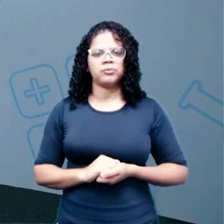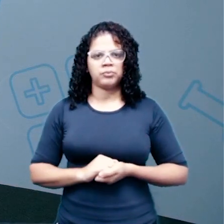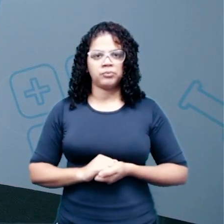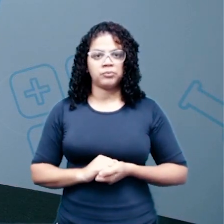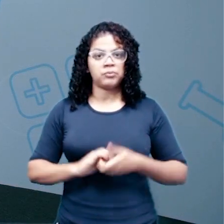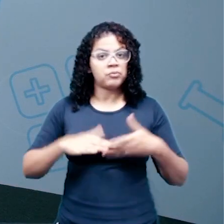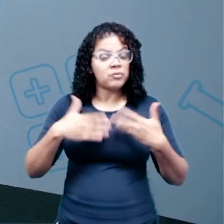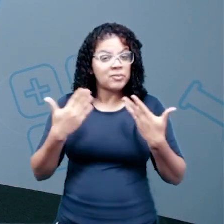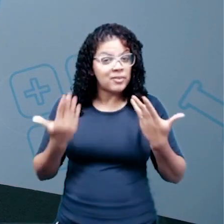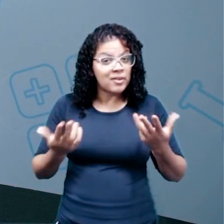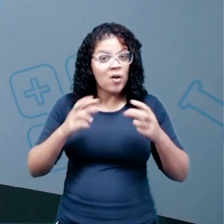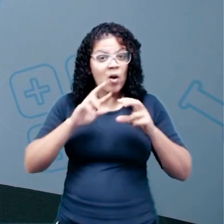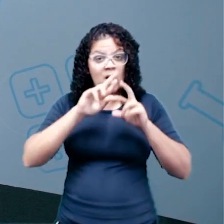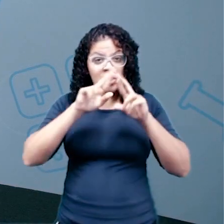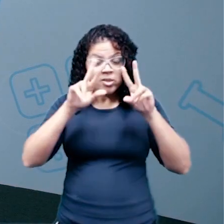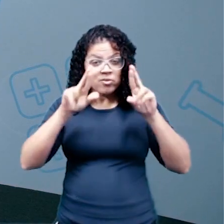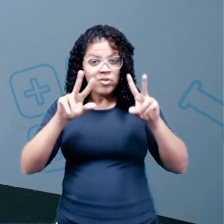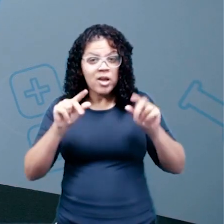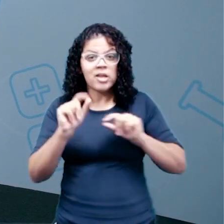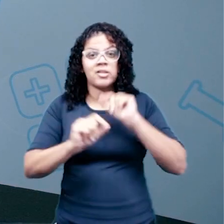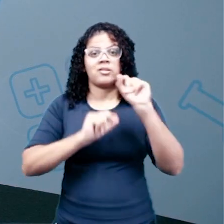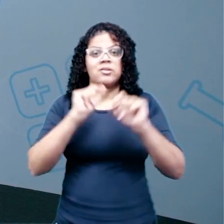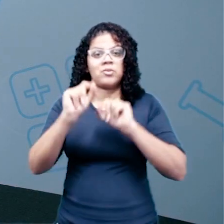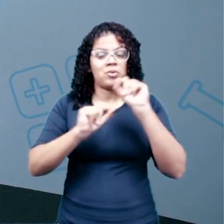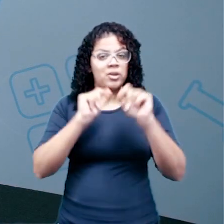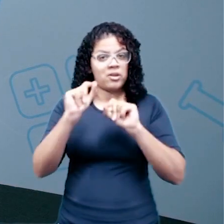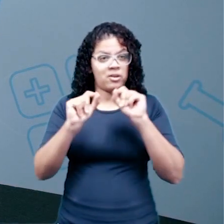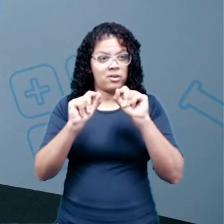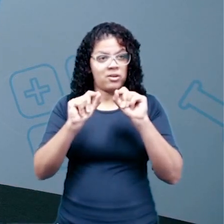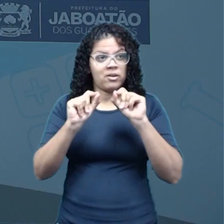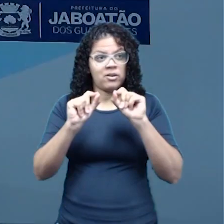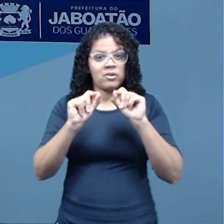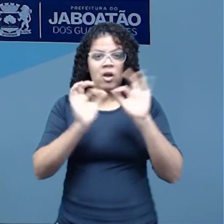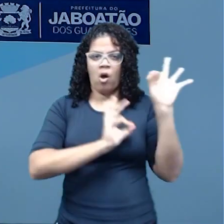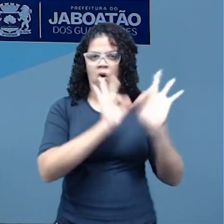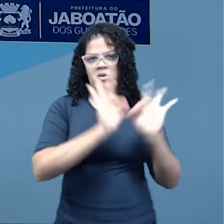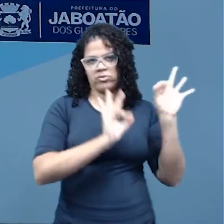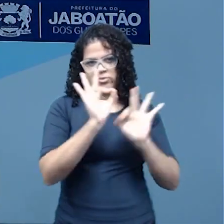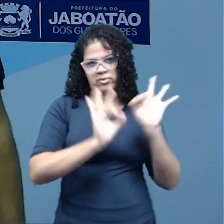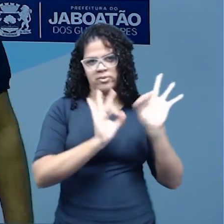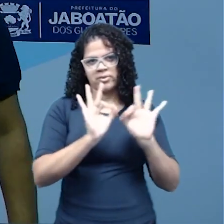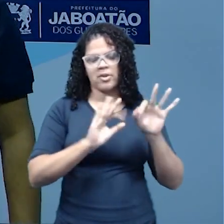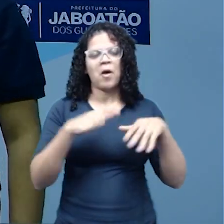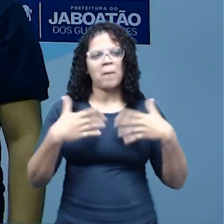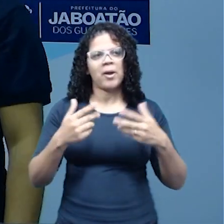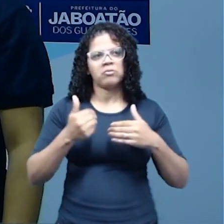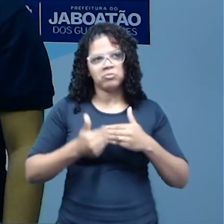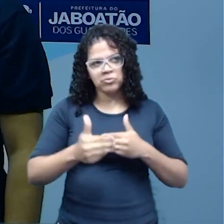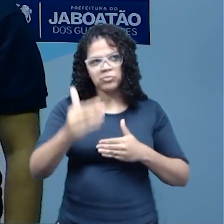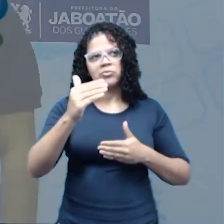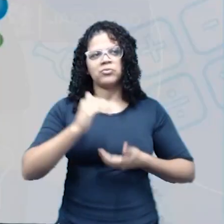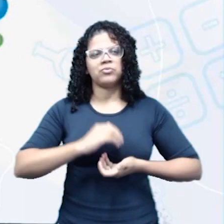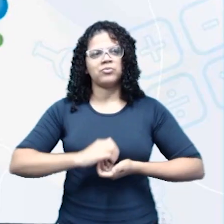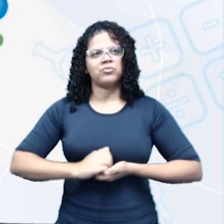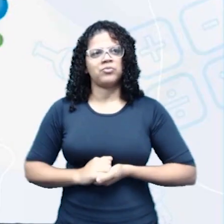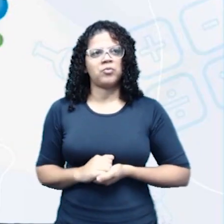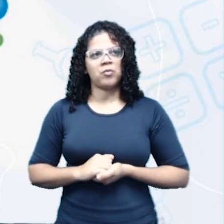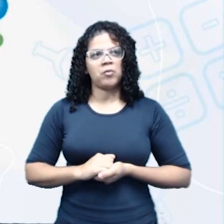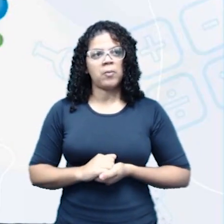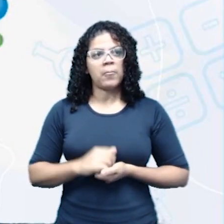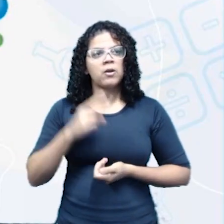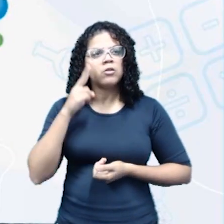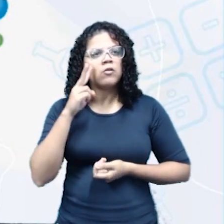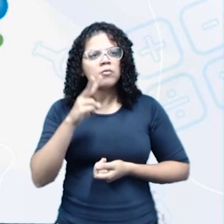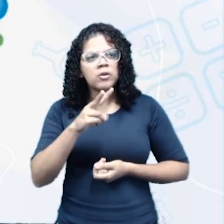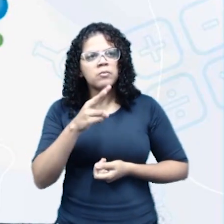Então, a diferença principal entre elas é o arranjo. Mas vamos para o próximo slide aqui, para ver mais de